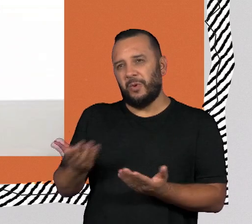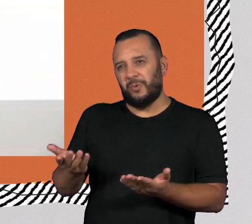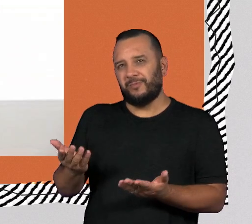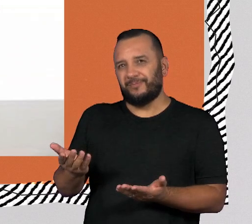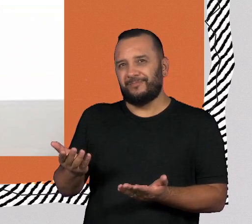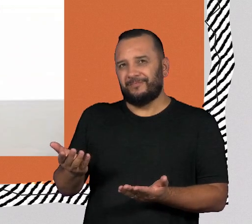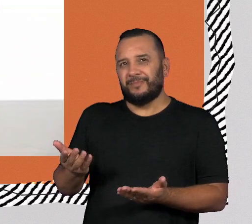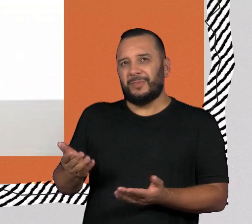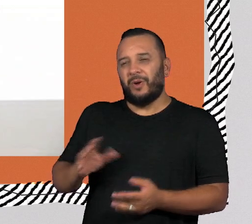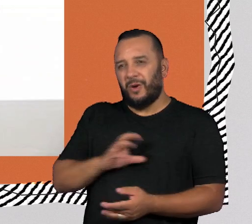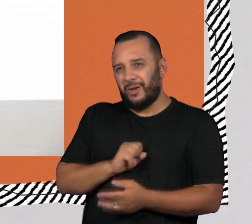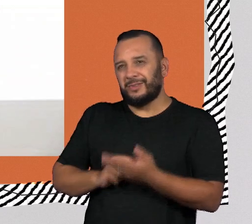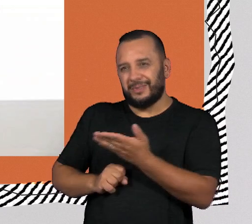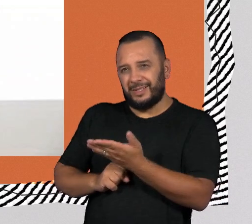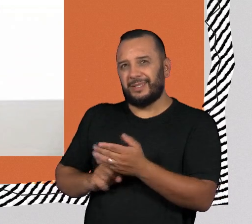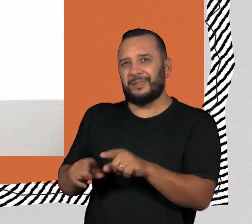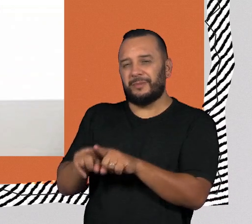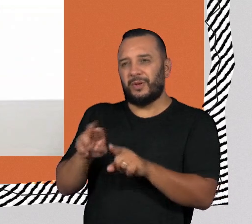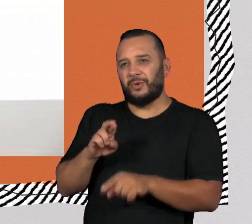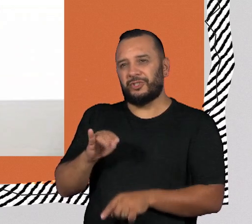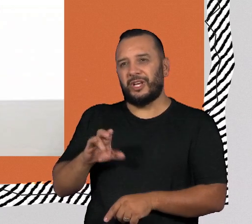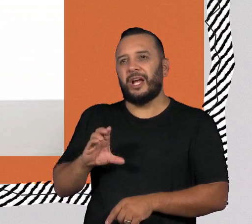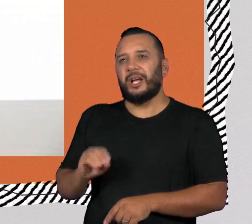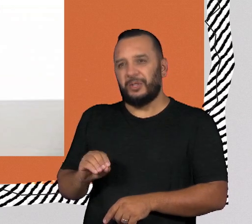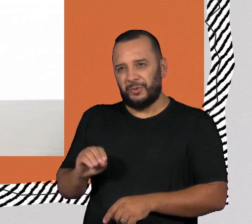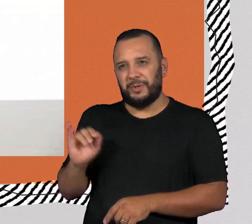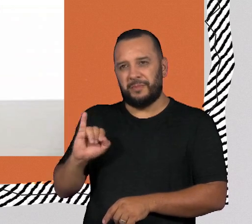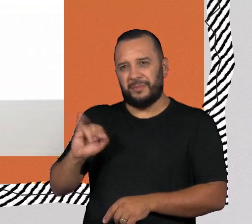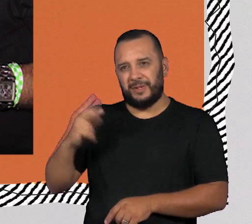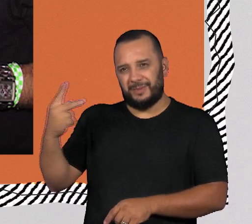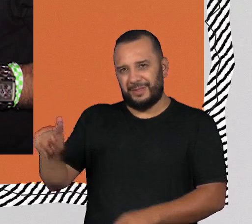ele e ao Rogério, o irmão dele, né? O Rogério Minotouro.